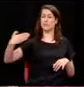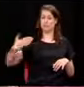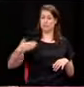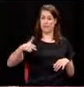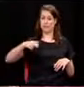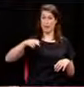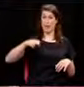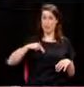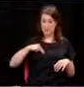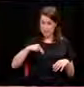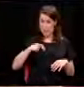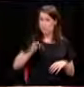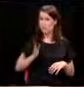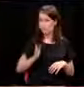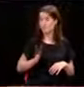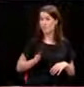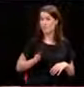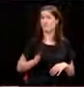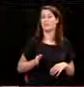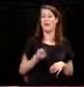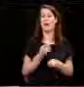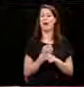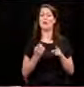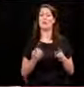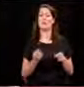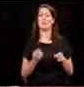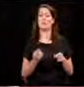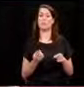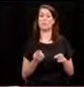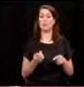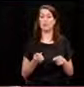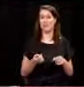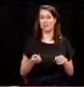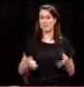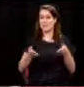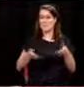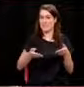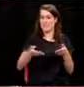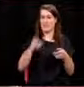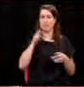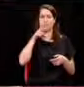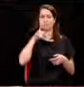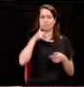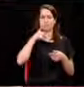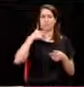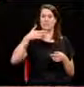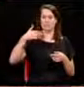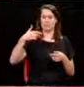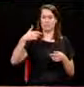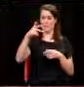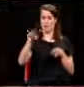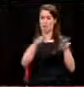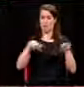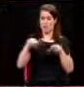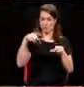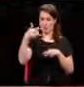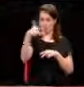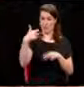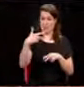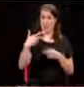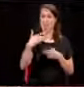a linha do 112, ou por dinamizar o conceito da linha 112 em vídeo. Exato. O que daria para muitas